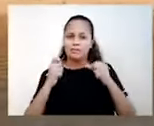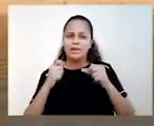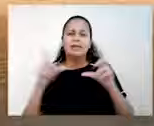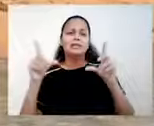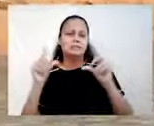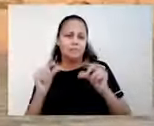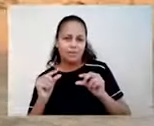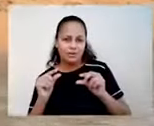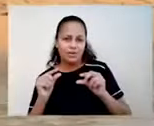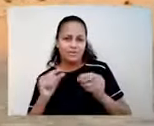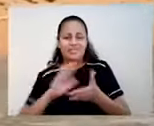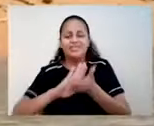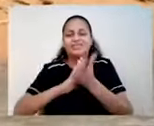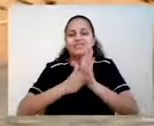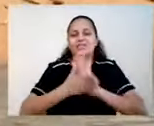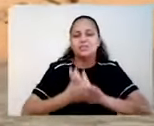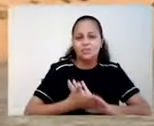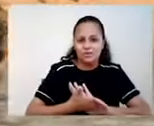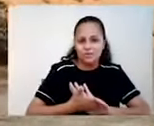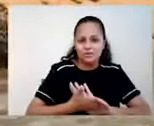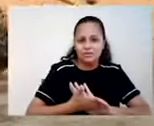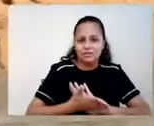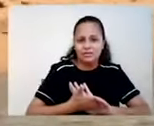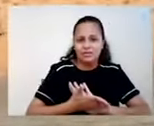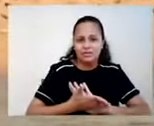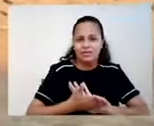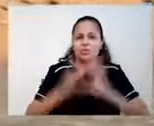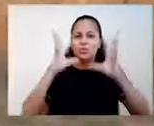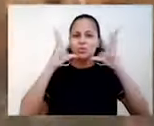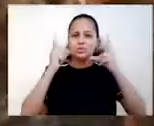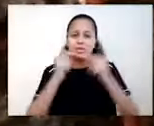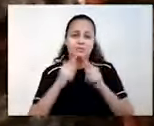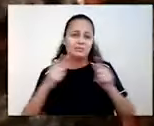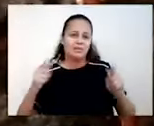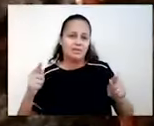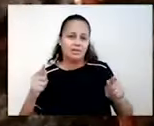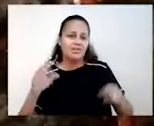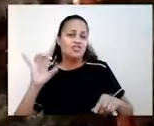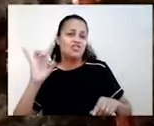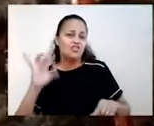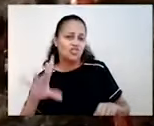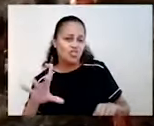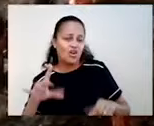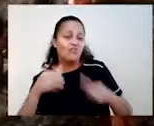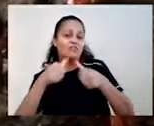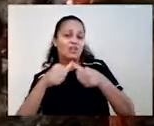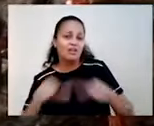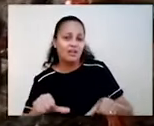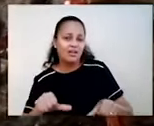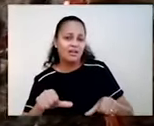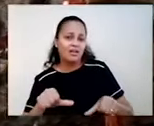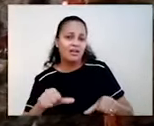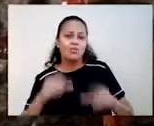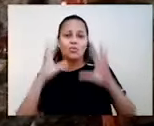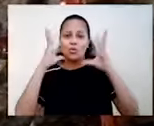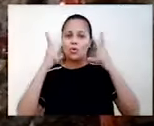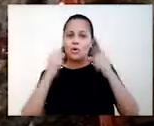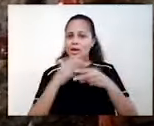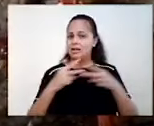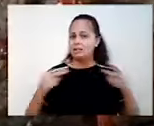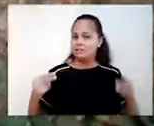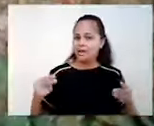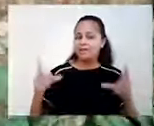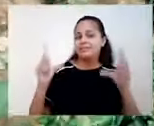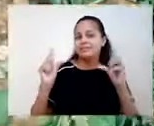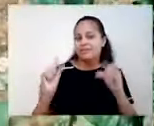natureza causada pelo homem faz com que as presas maiores desapareçam, ficando apenas presas menores, que são os animais